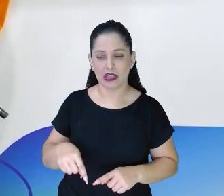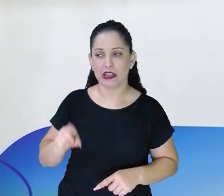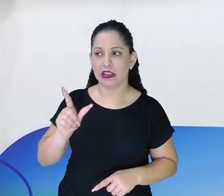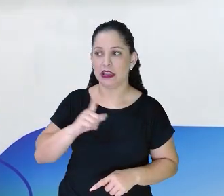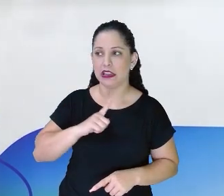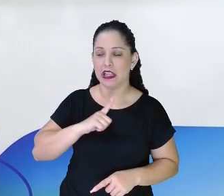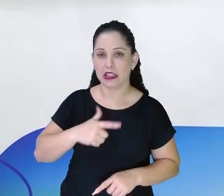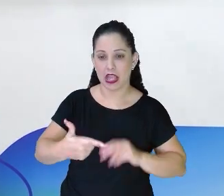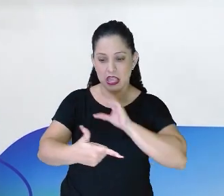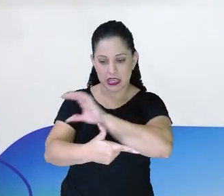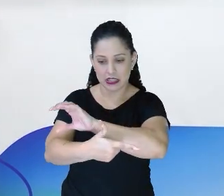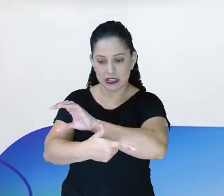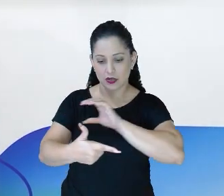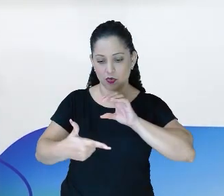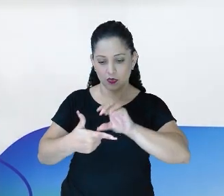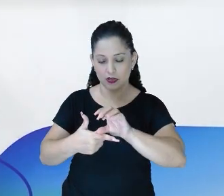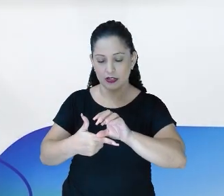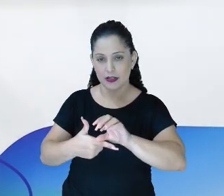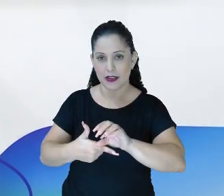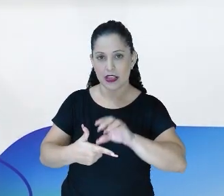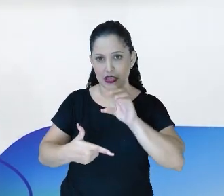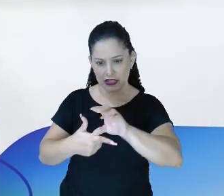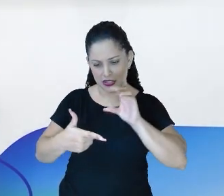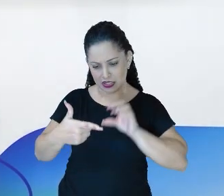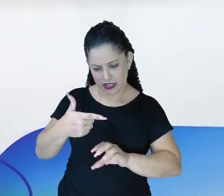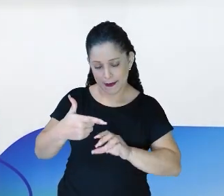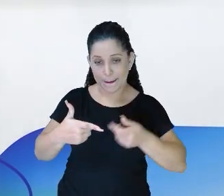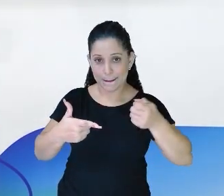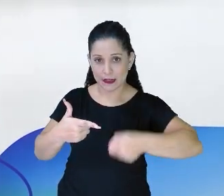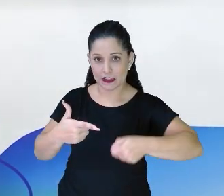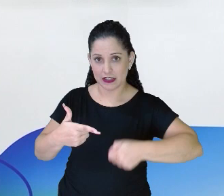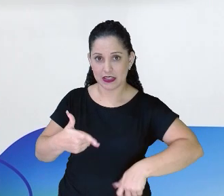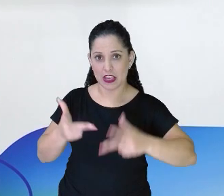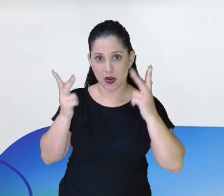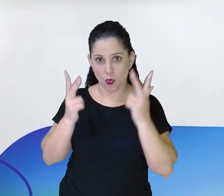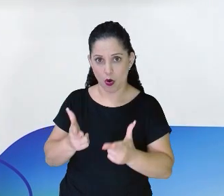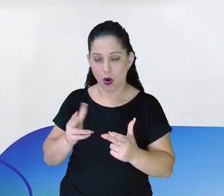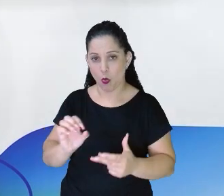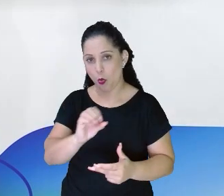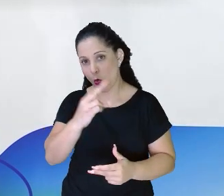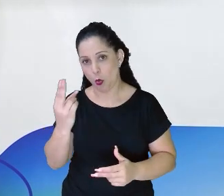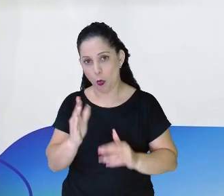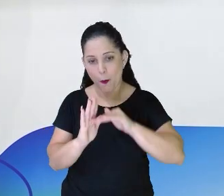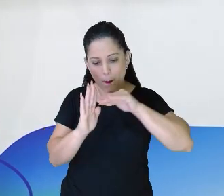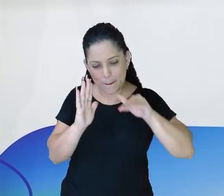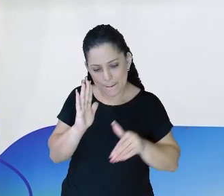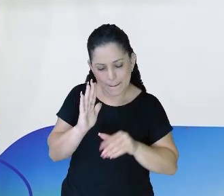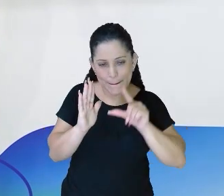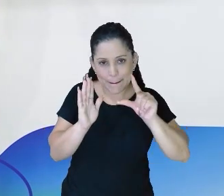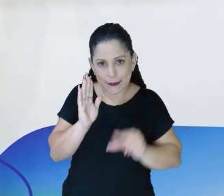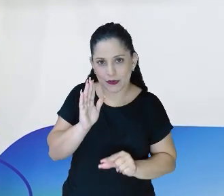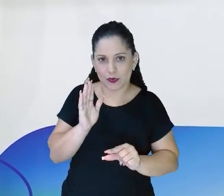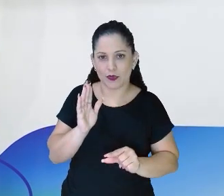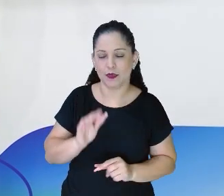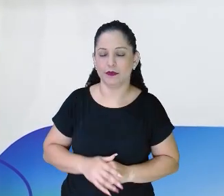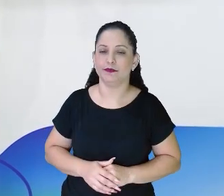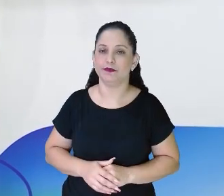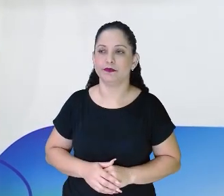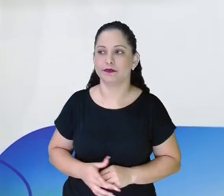quociente com o divisor precisa ser igual ou menor? Olha aqui a lógica. Eu não vou fazer